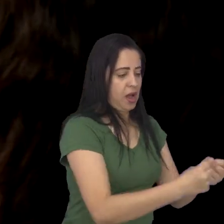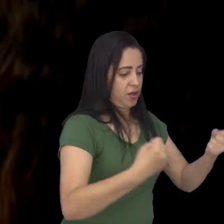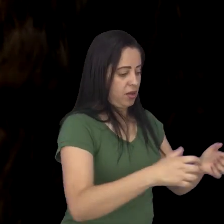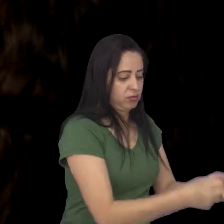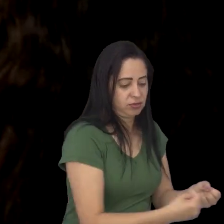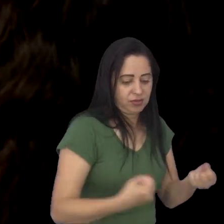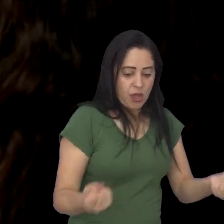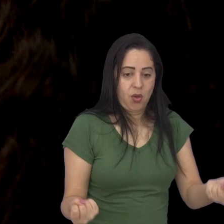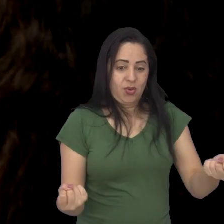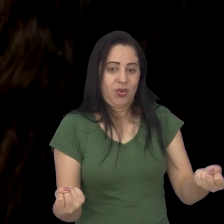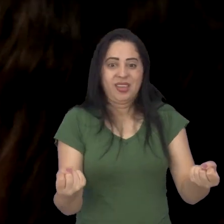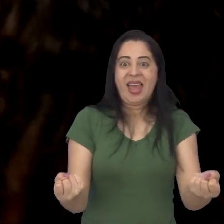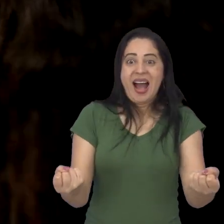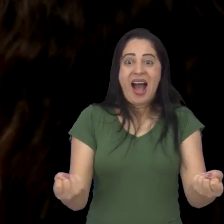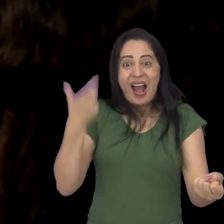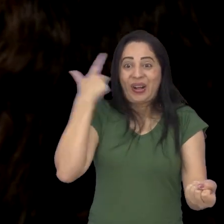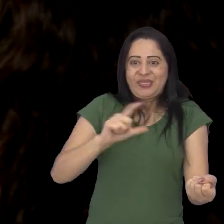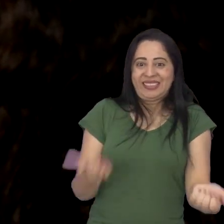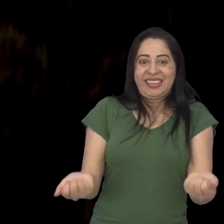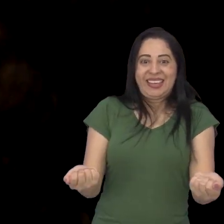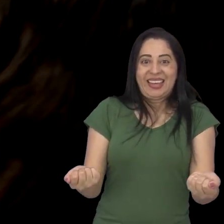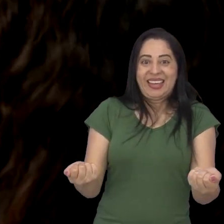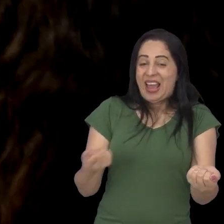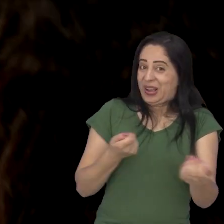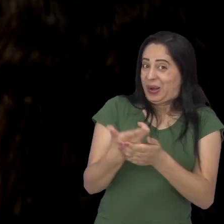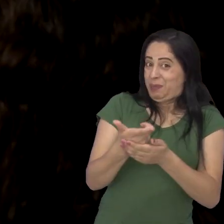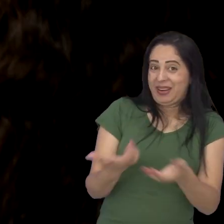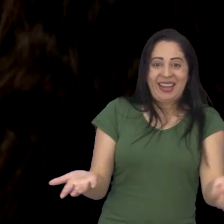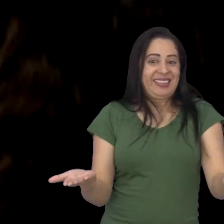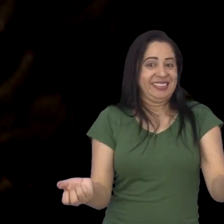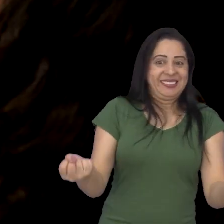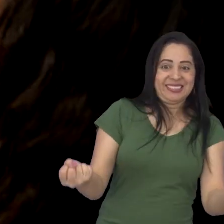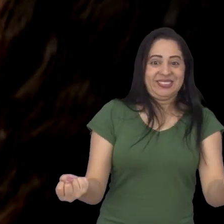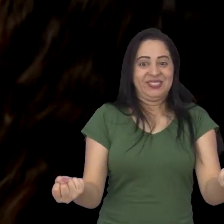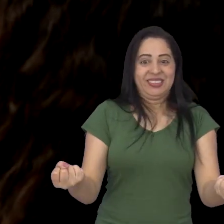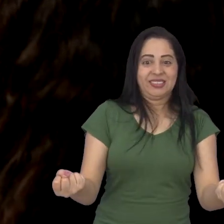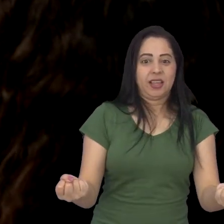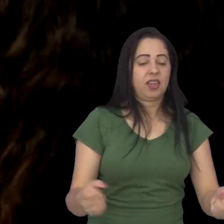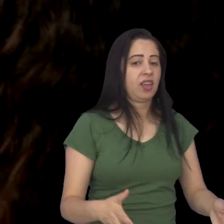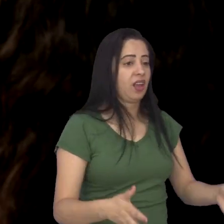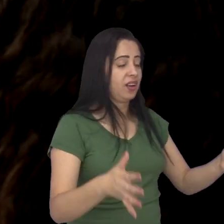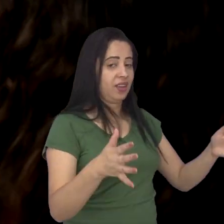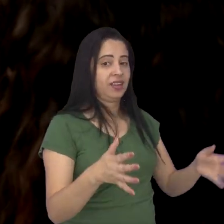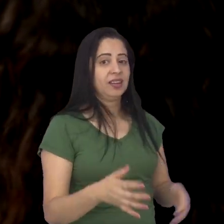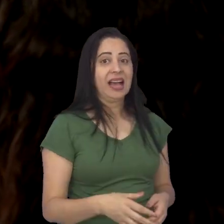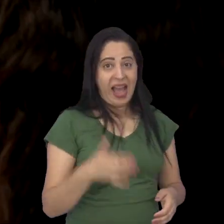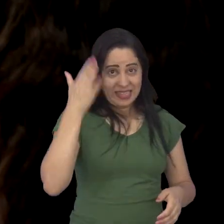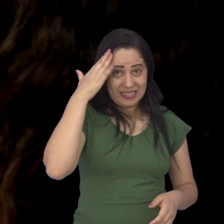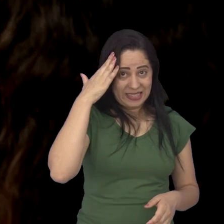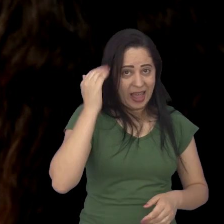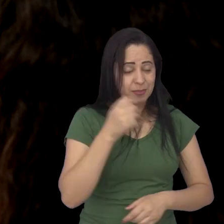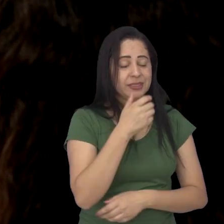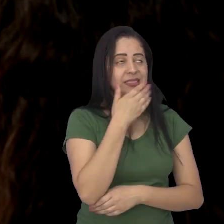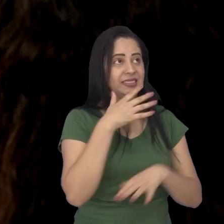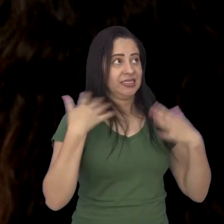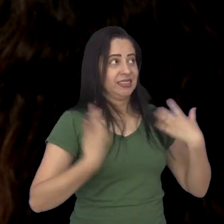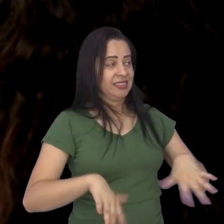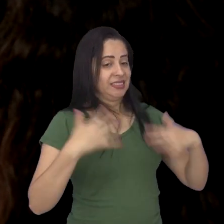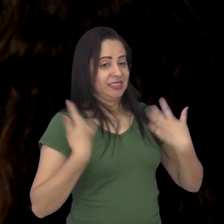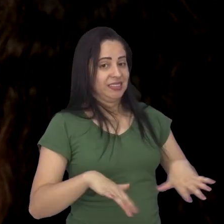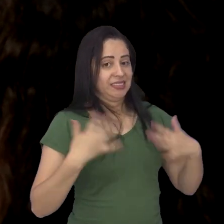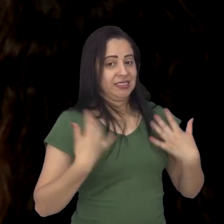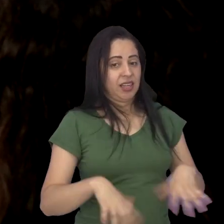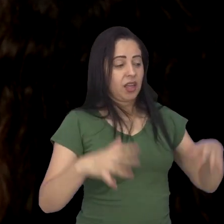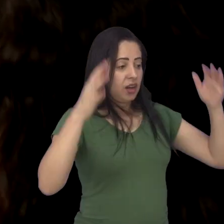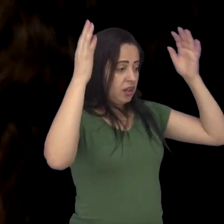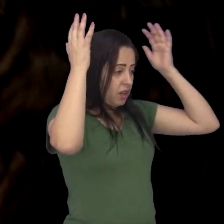bandejonas e fui andando. Falei assim, olha, eu consegui, sem escrever no papel. Ele botou a mão na cabeça, sabe aquela cena da pessoa desesperada,